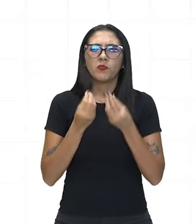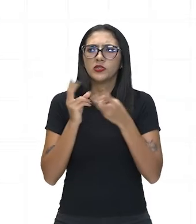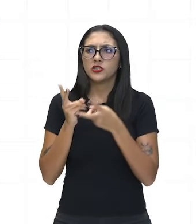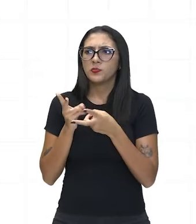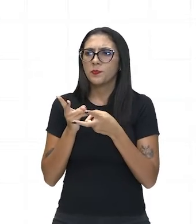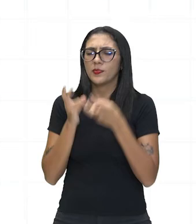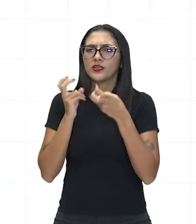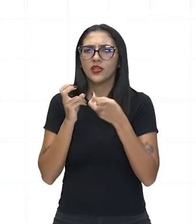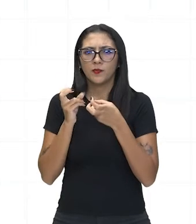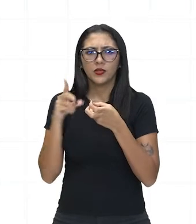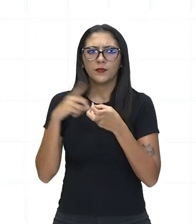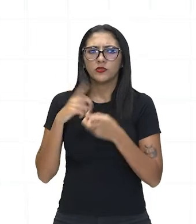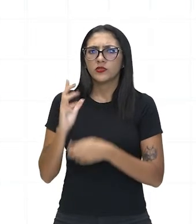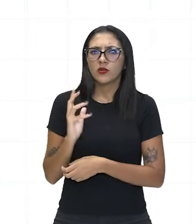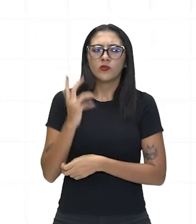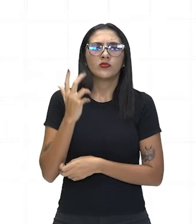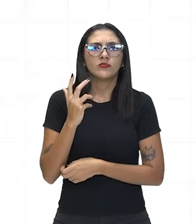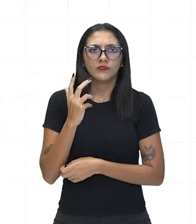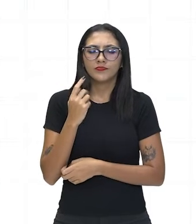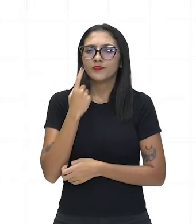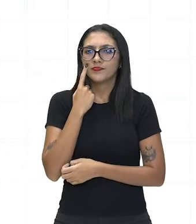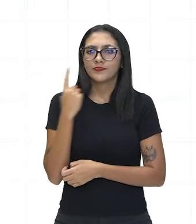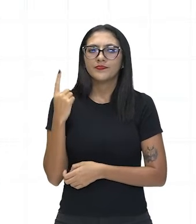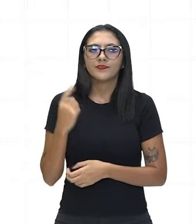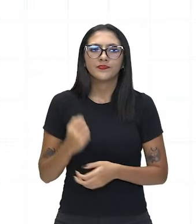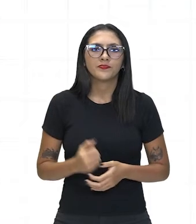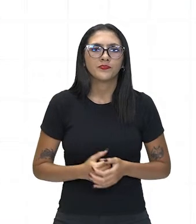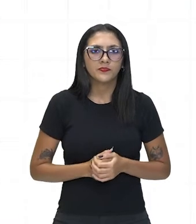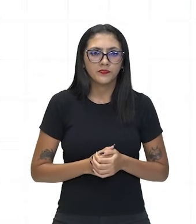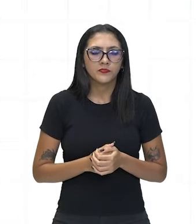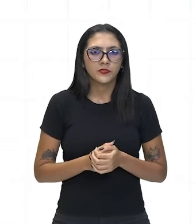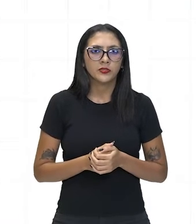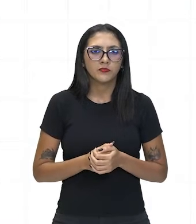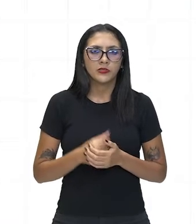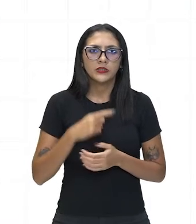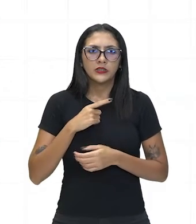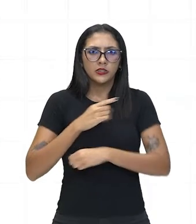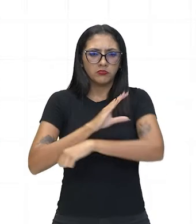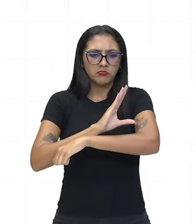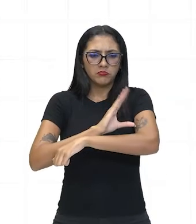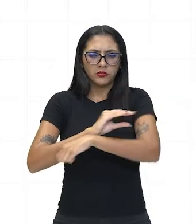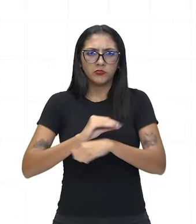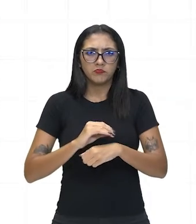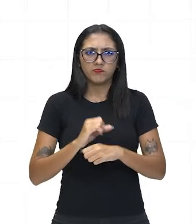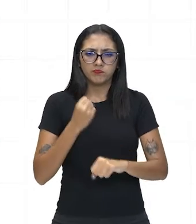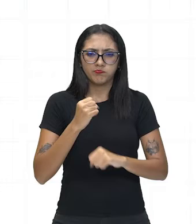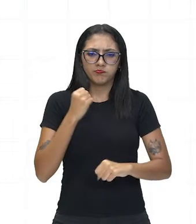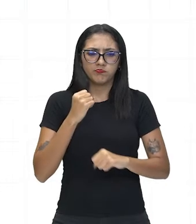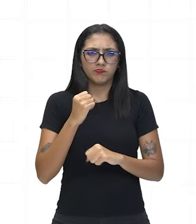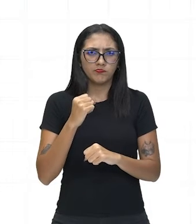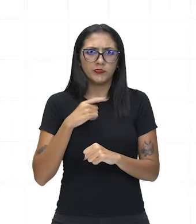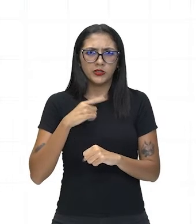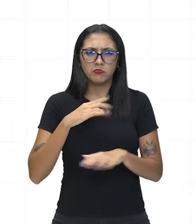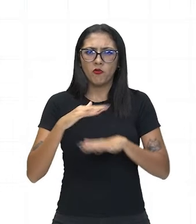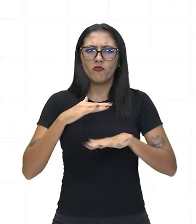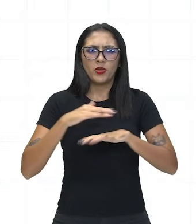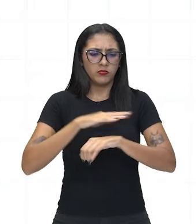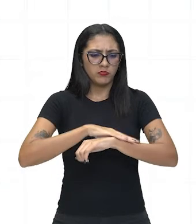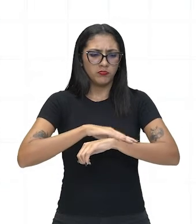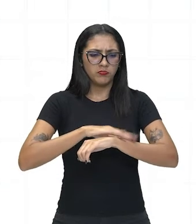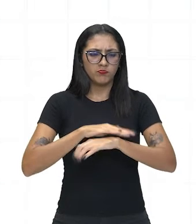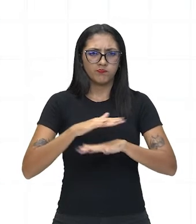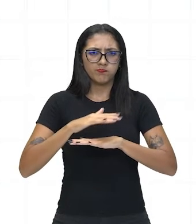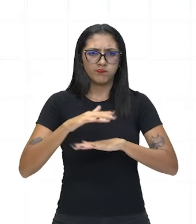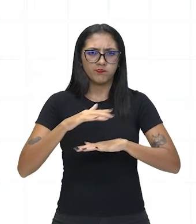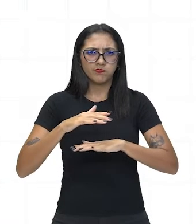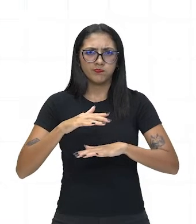crise epiléptica? Vamos ver aí na cartela. Abalos musculares involuntários, violentos, repetitivos, principalmente